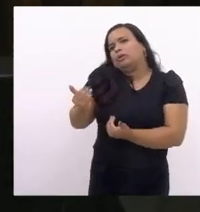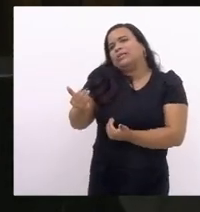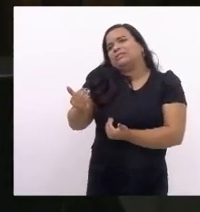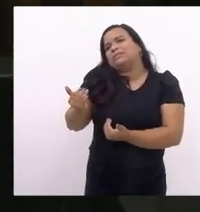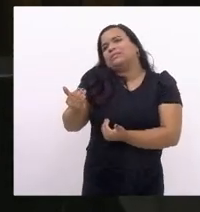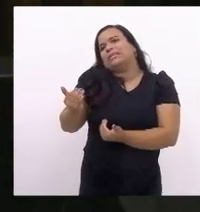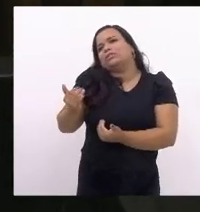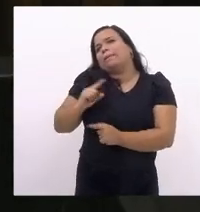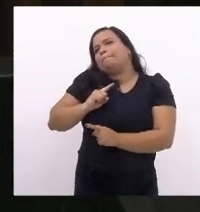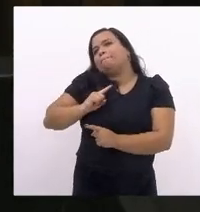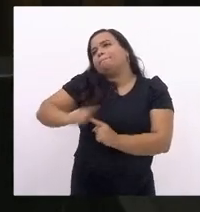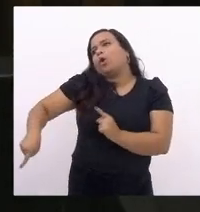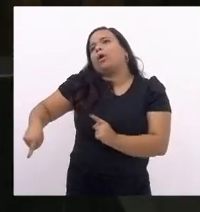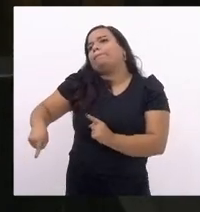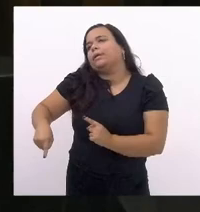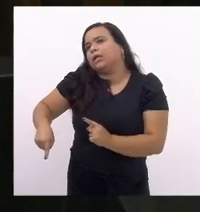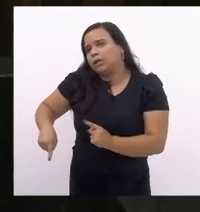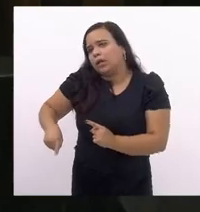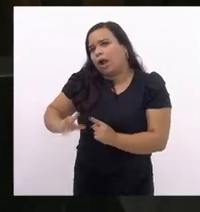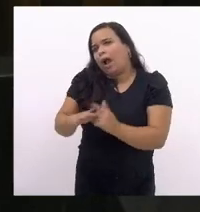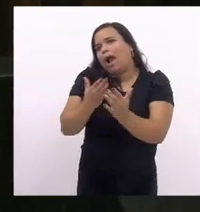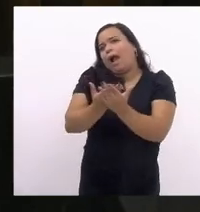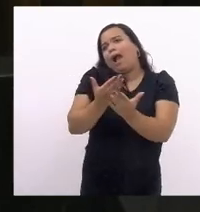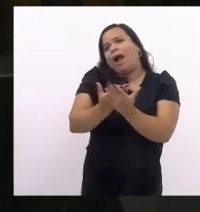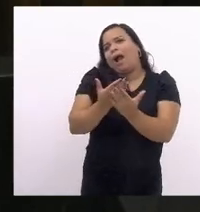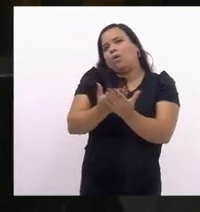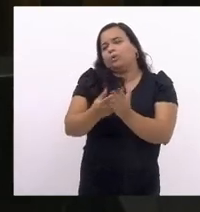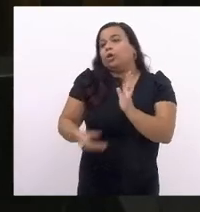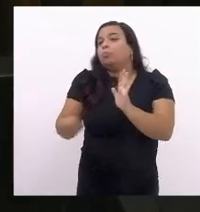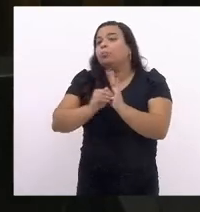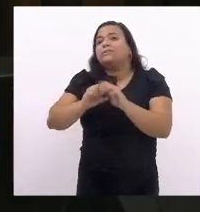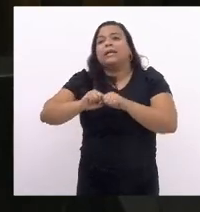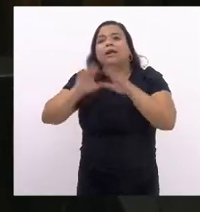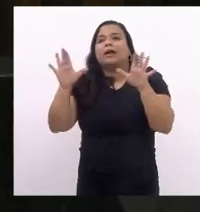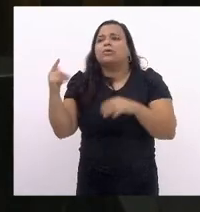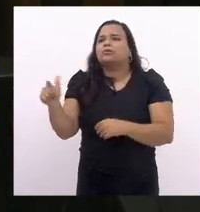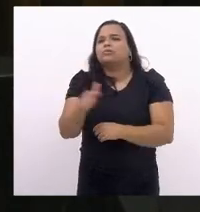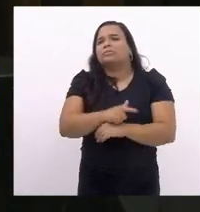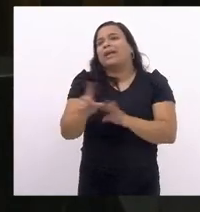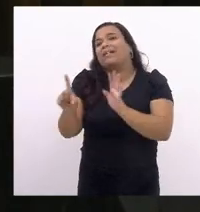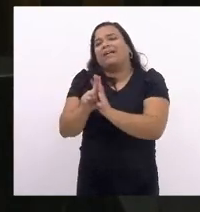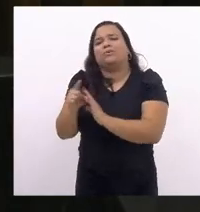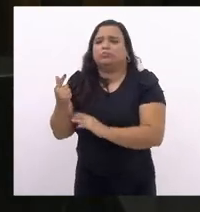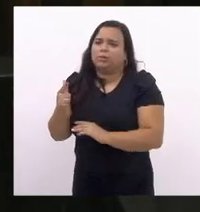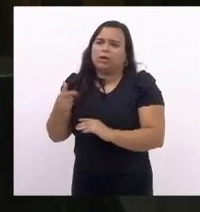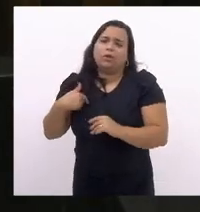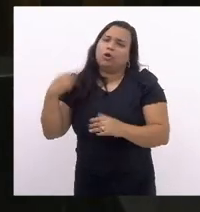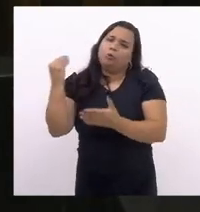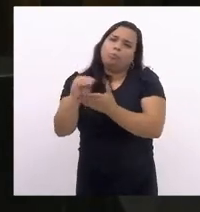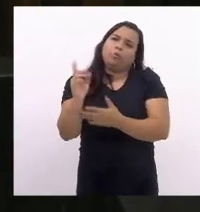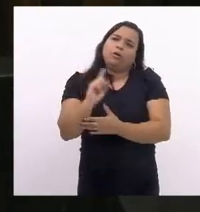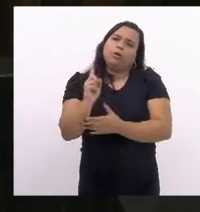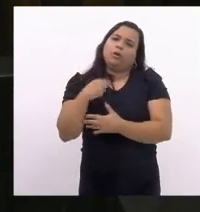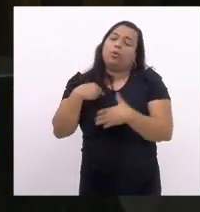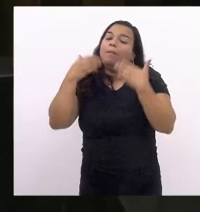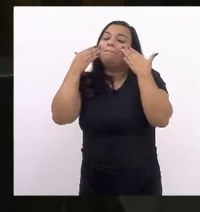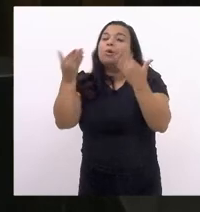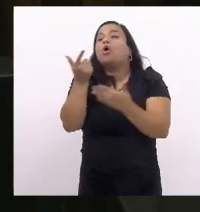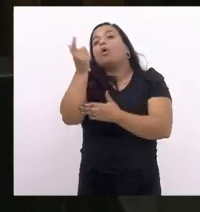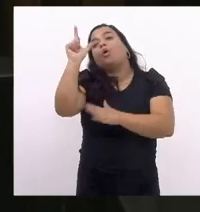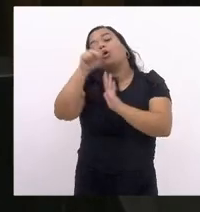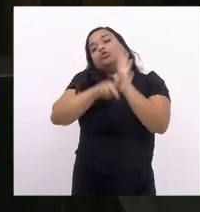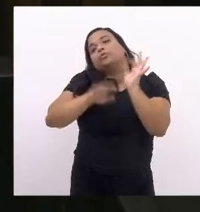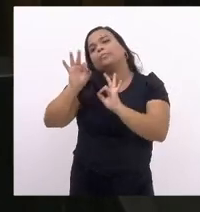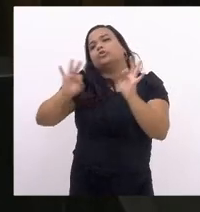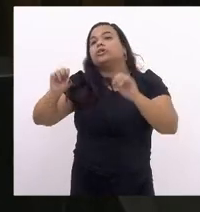poder assistir aula. Isso não estava claro na lei. Eu falei, não, então não vou botar esse projeto em votação. Vou apresentar outro projeto onde fique